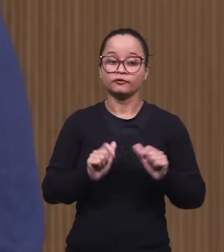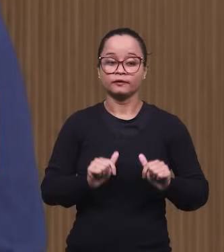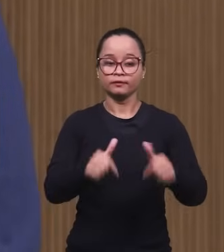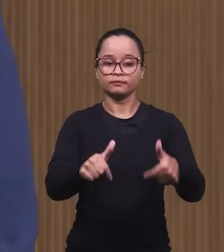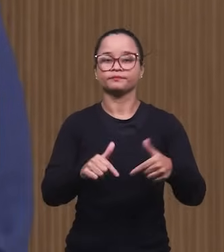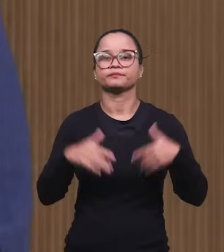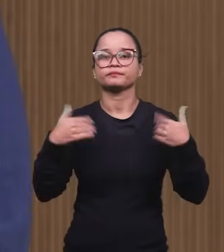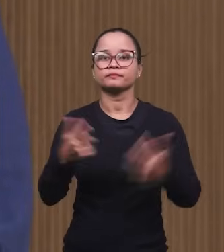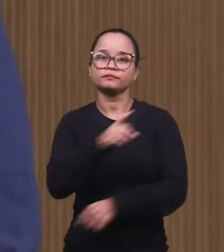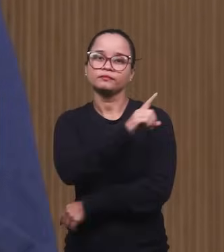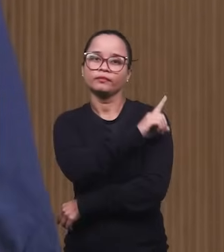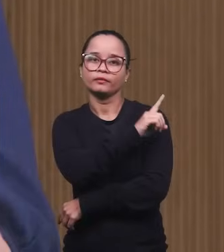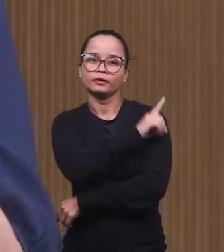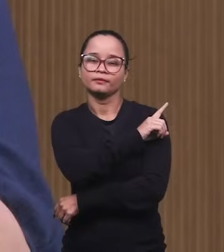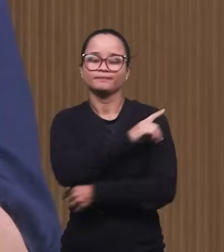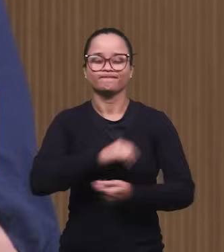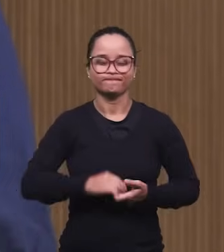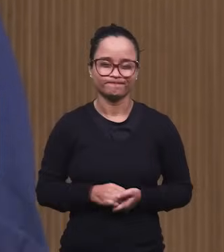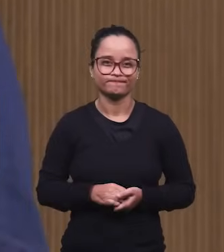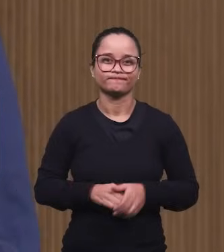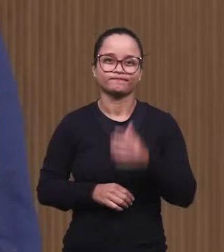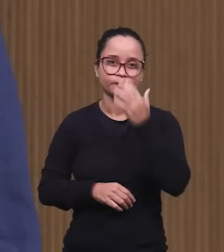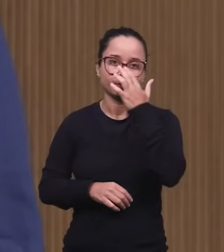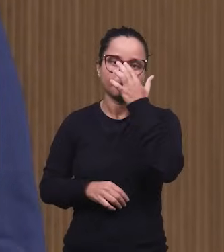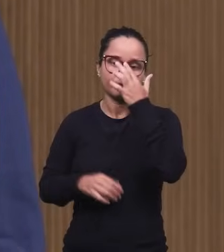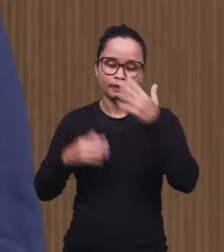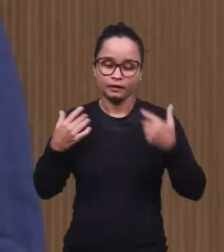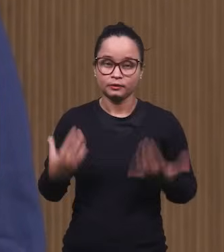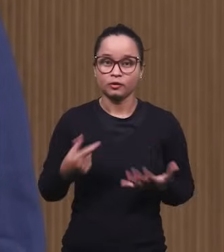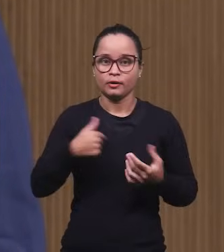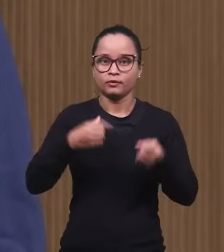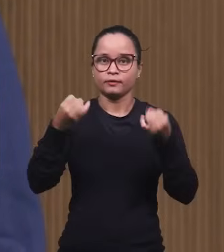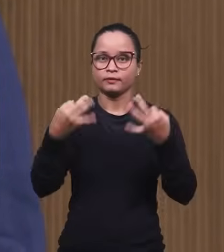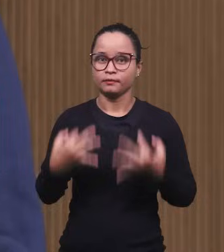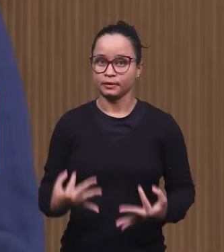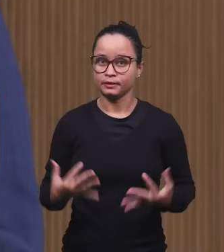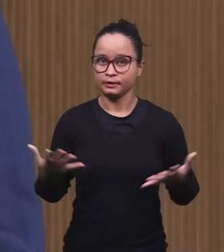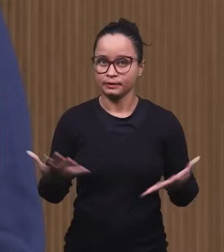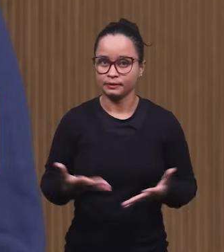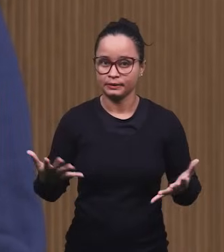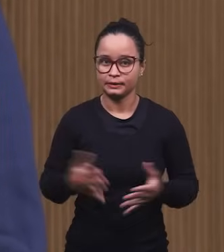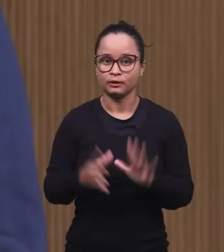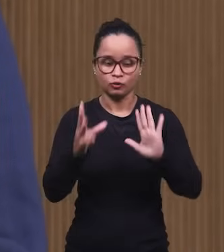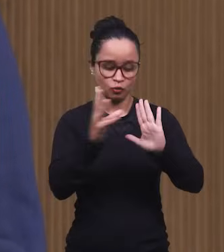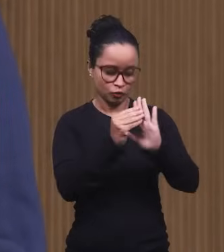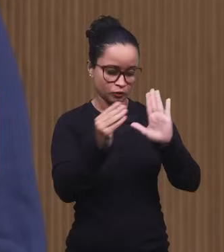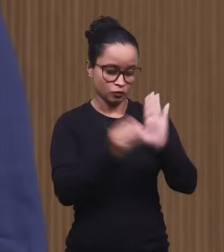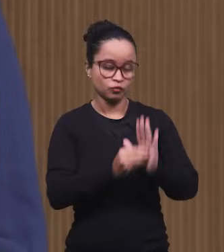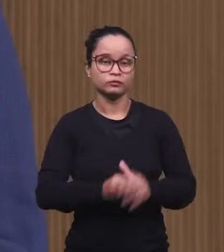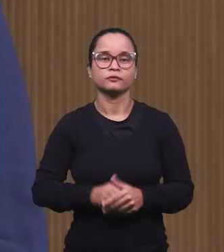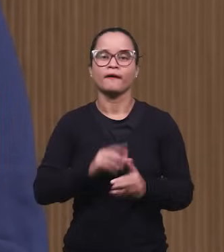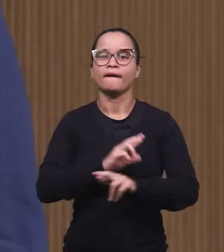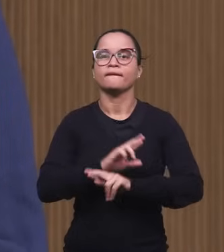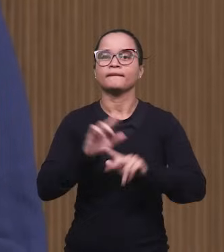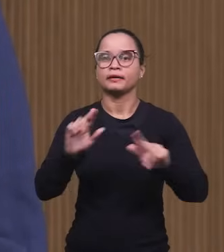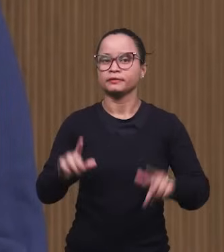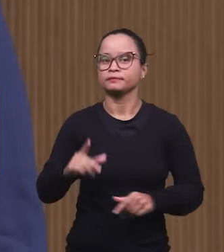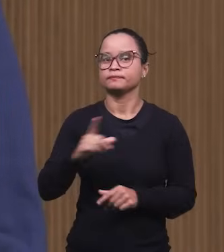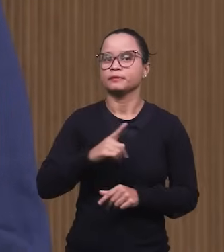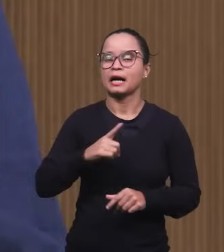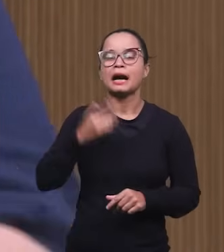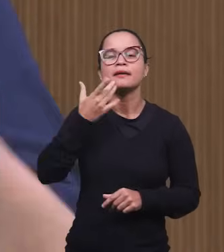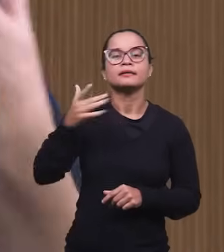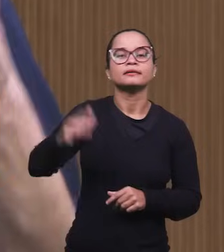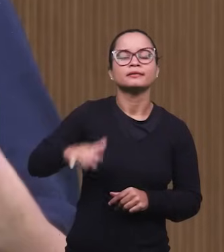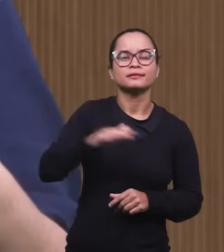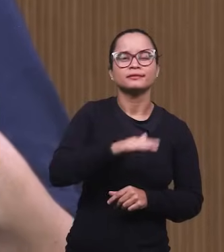Né? Então, o primeiro aninho aí é um ano ímpar, né? Então, como eu estava falando, são muitos conteúdos. Hoje, a criança,